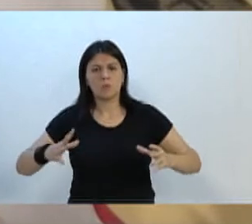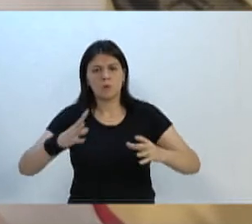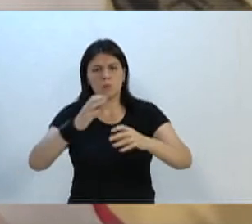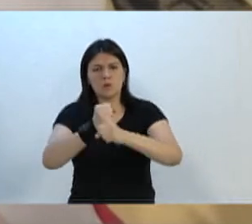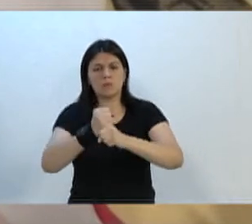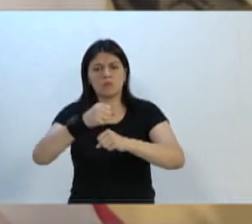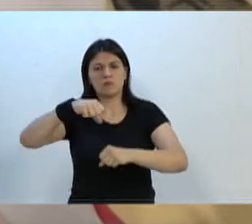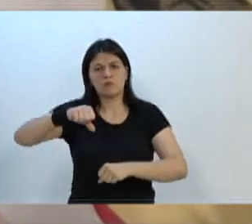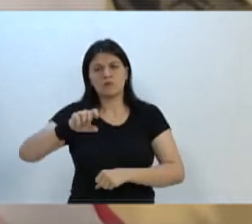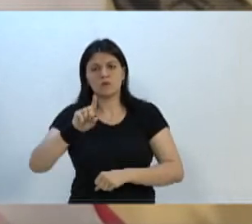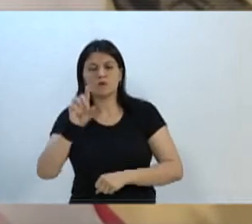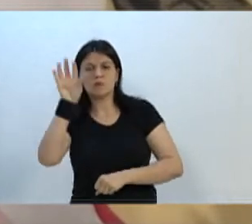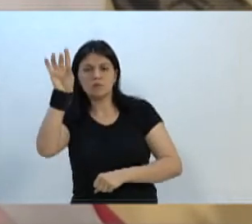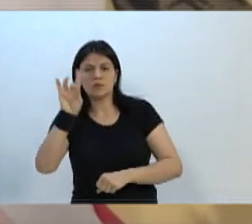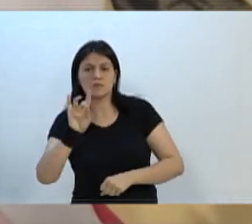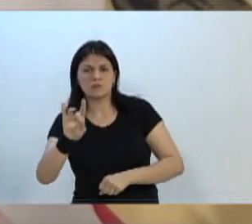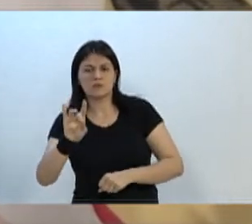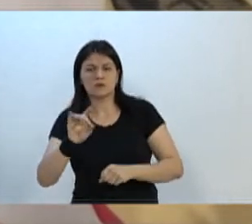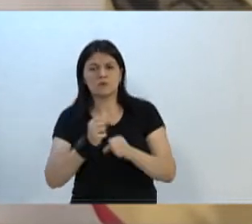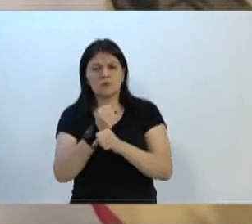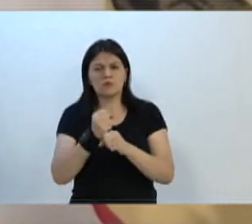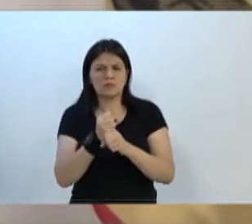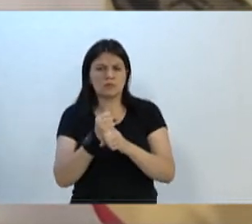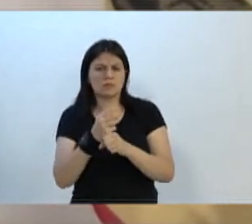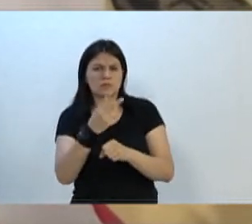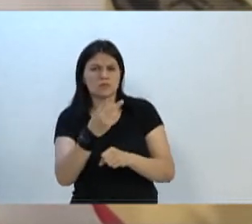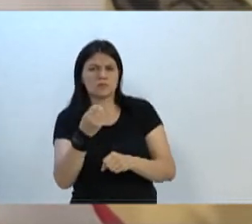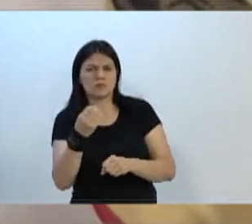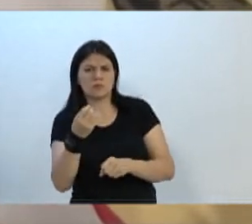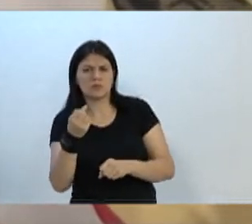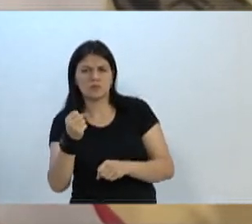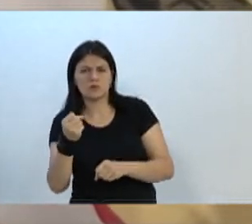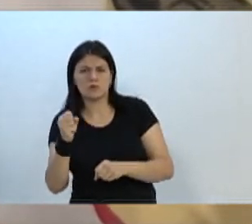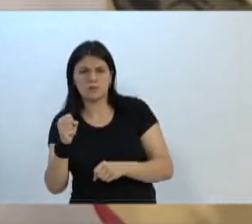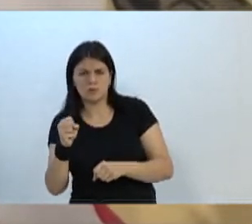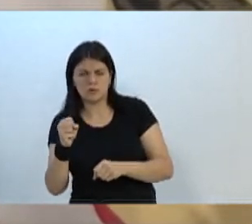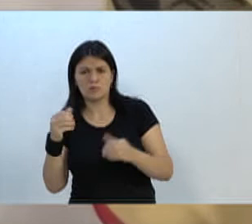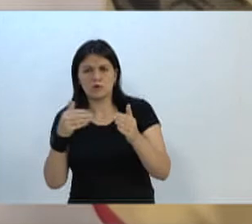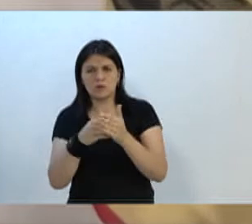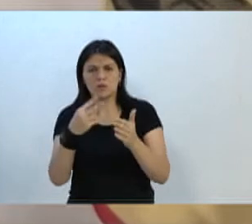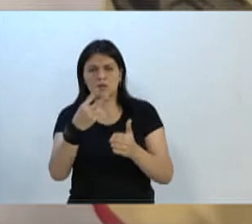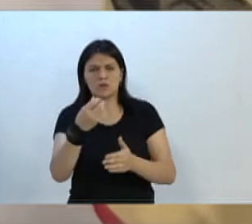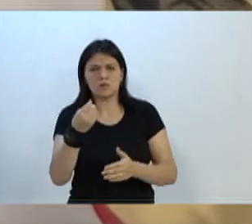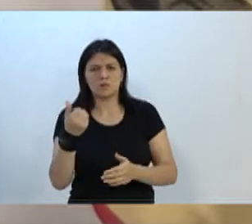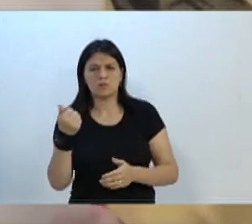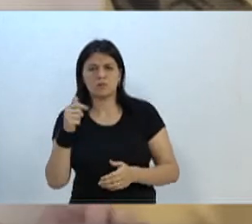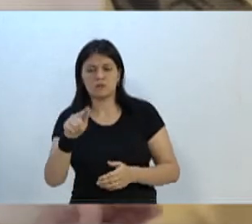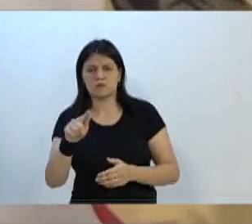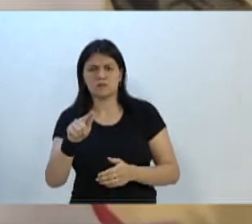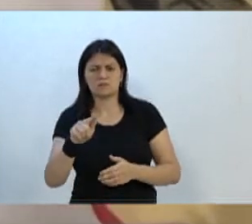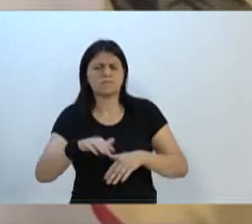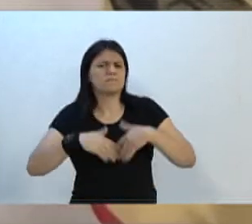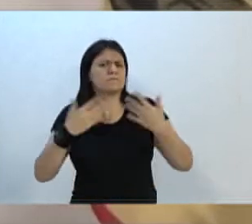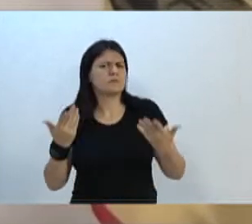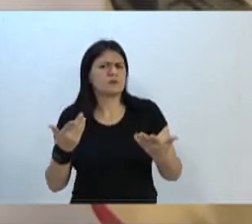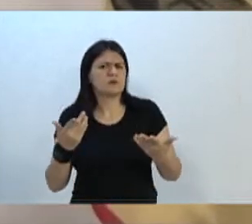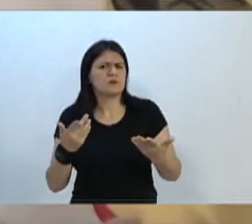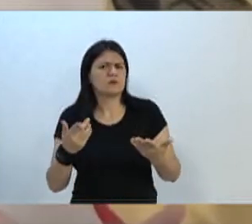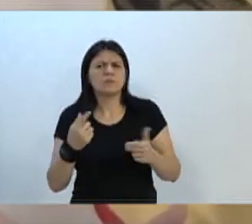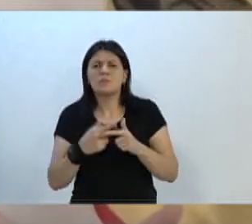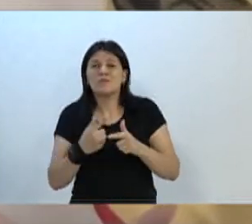91% no período de 2008 a 2017 Então o que permite que tenhamos tantos problemas